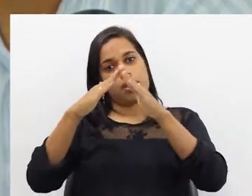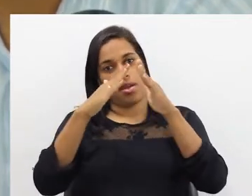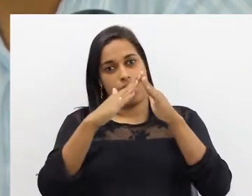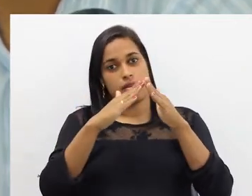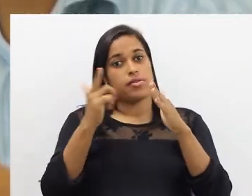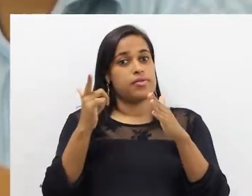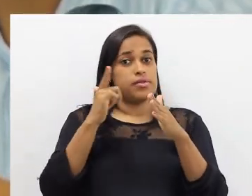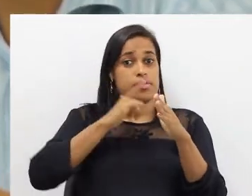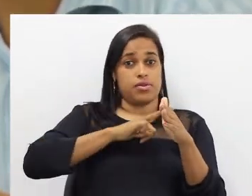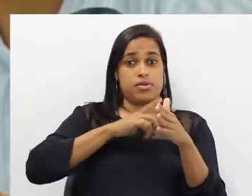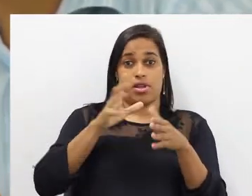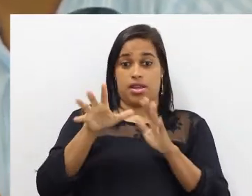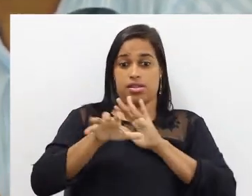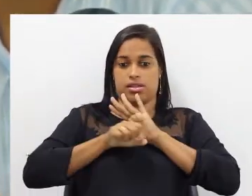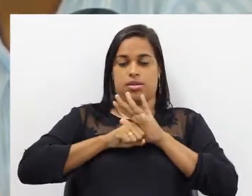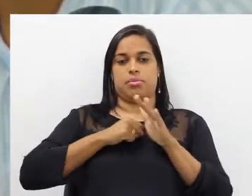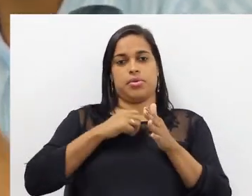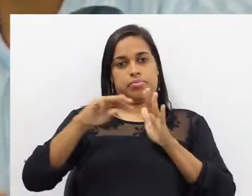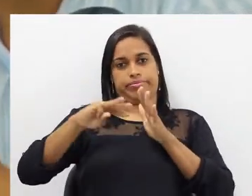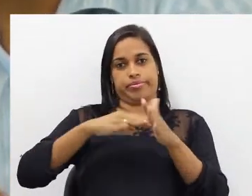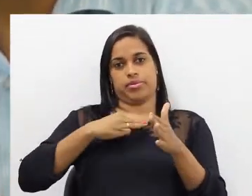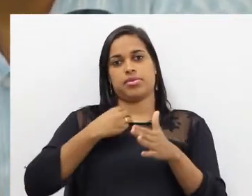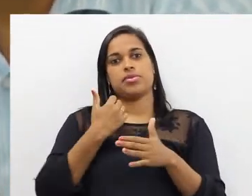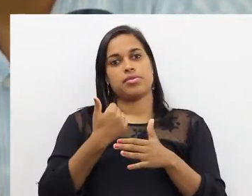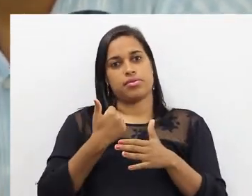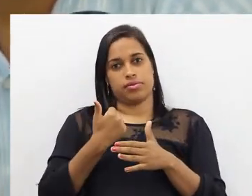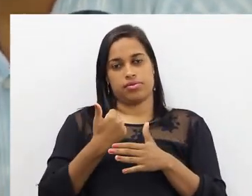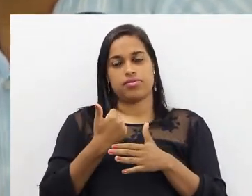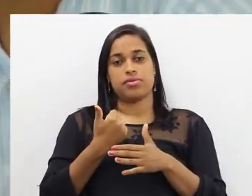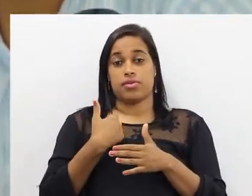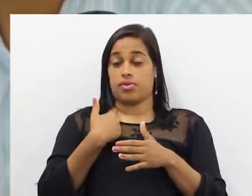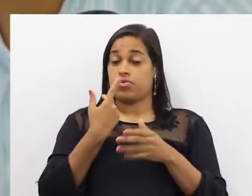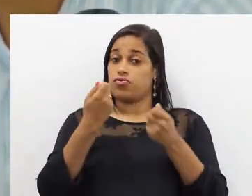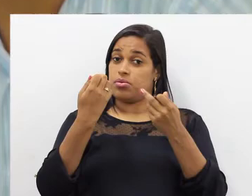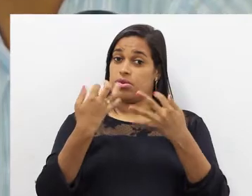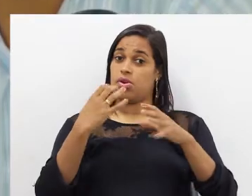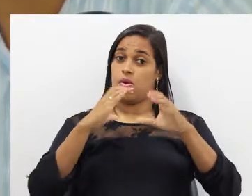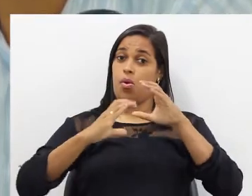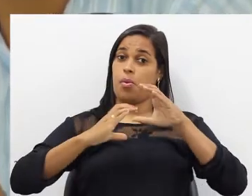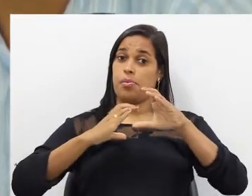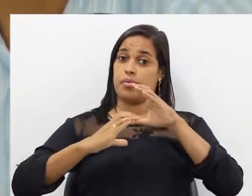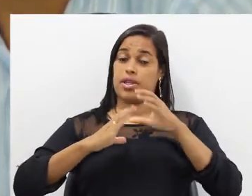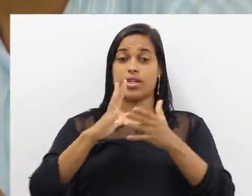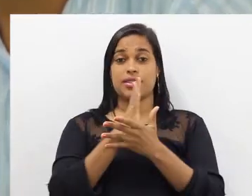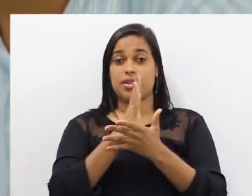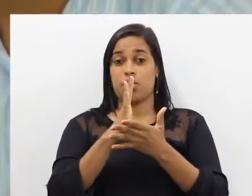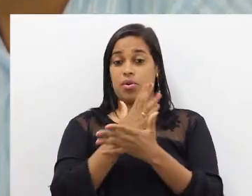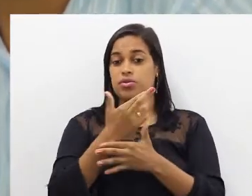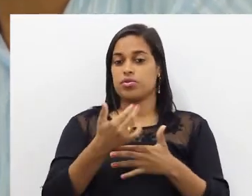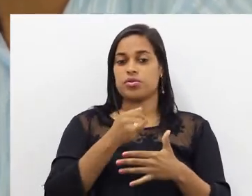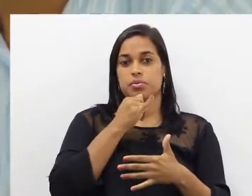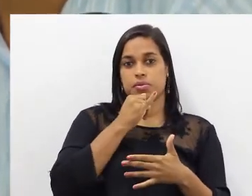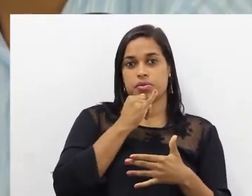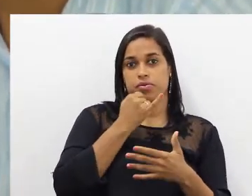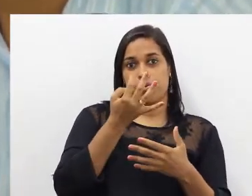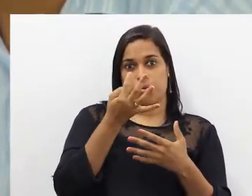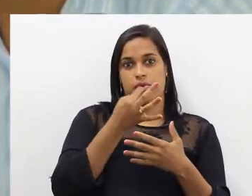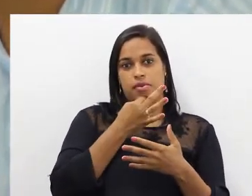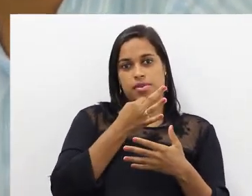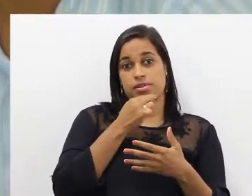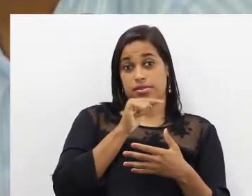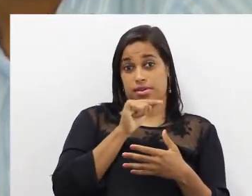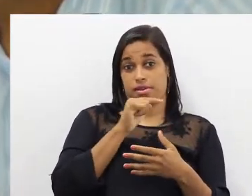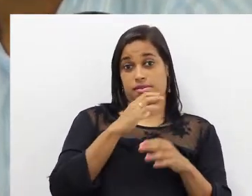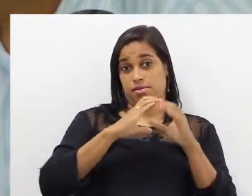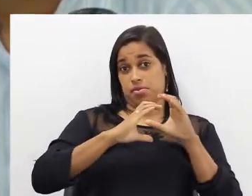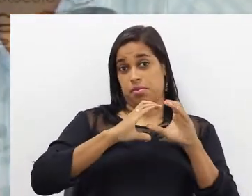você consegue receber essa mensagem. Quando a gente fala de comunicação, existem alguns elementos envolvidos nela. Vamos conhecer esses